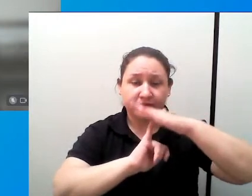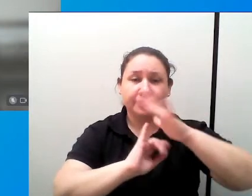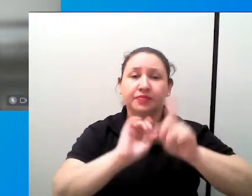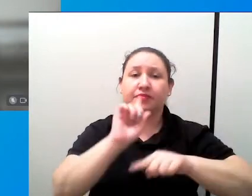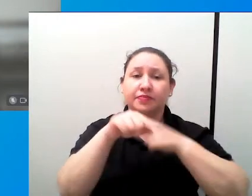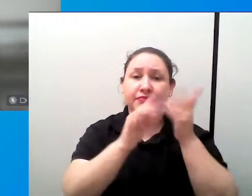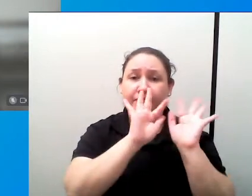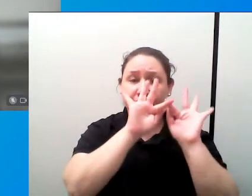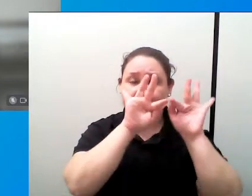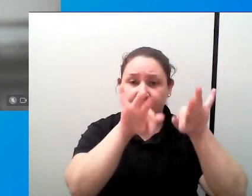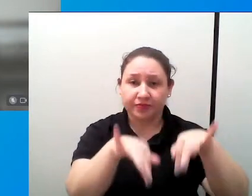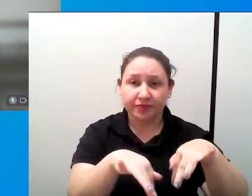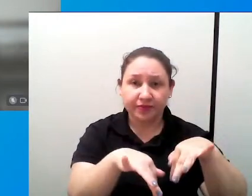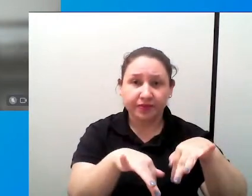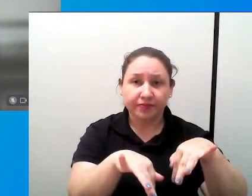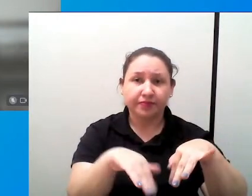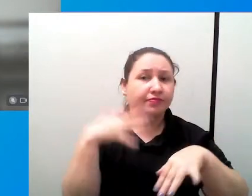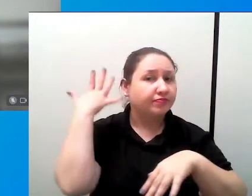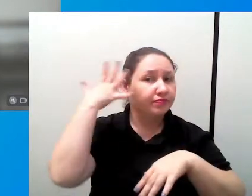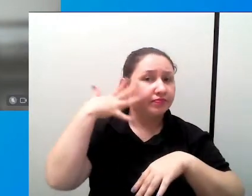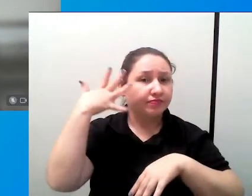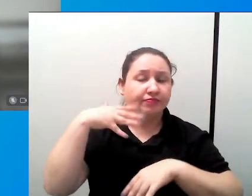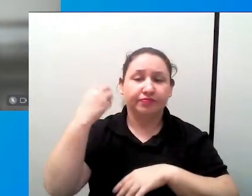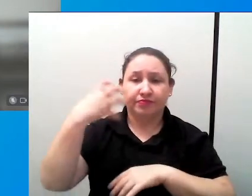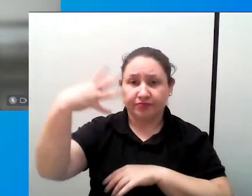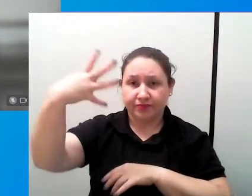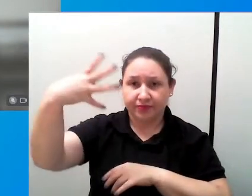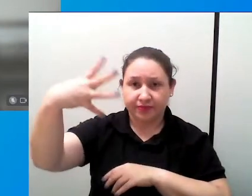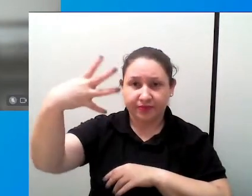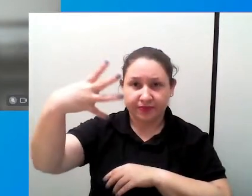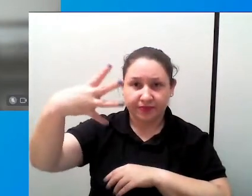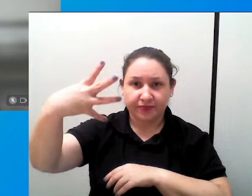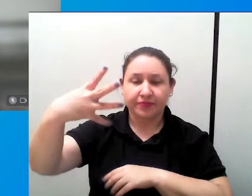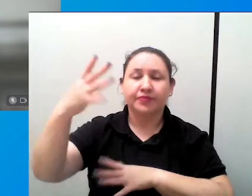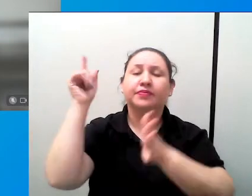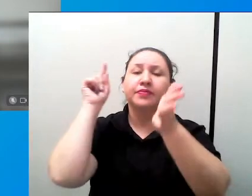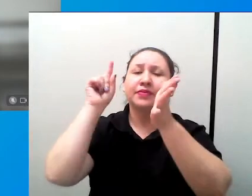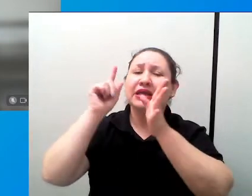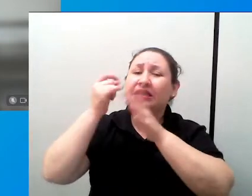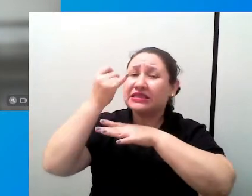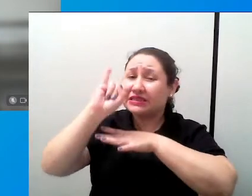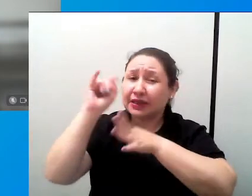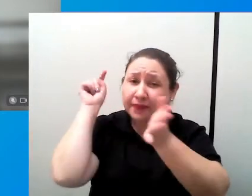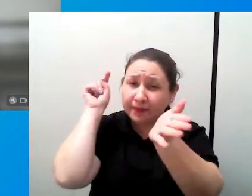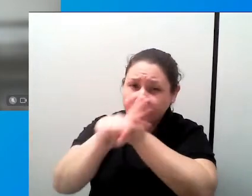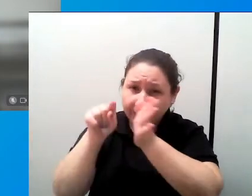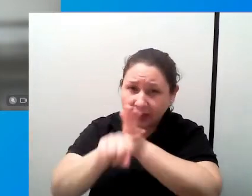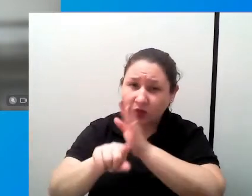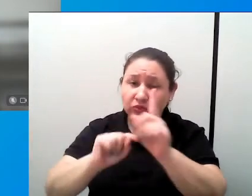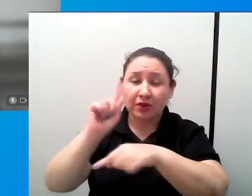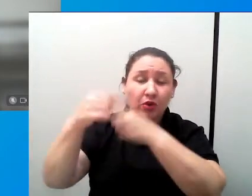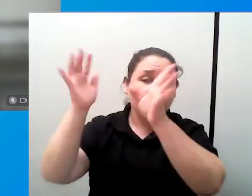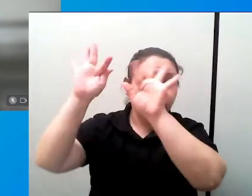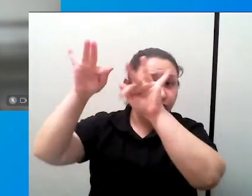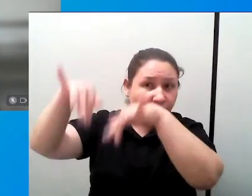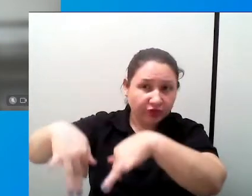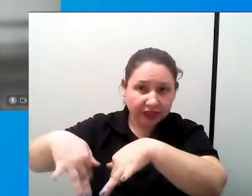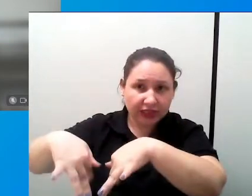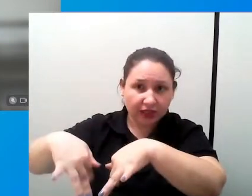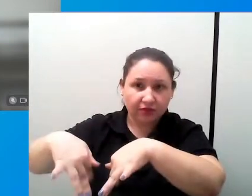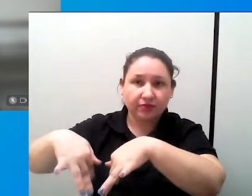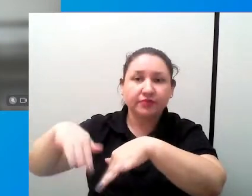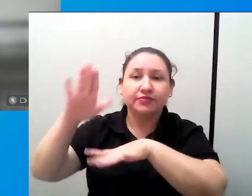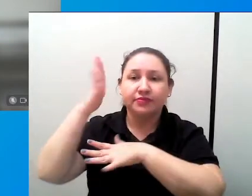quatro primeiras palestras, nós, se houverem perguntas, nós transmitiremos aos palestrantes e